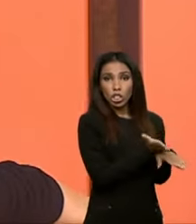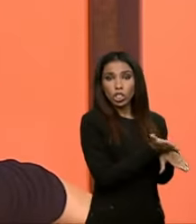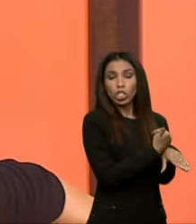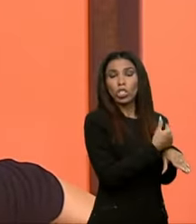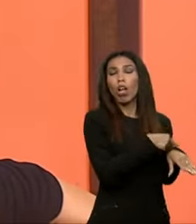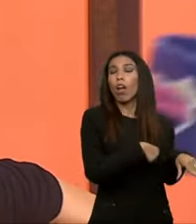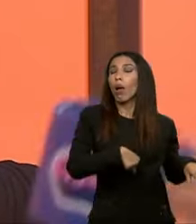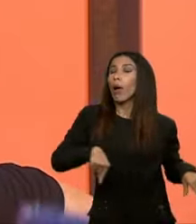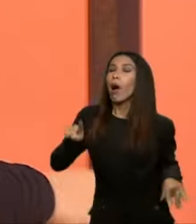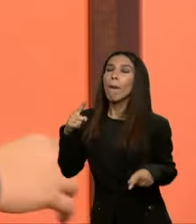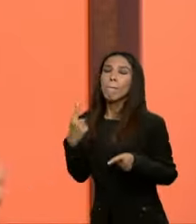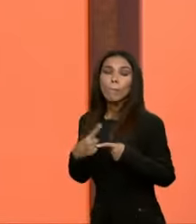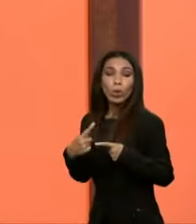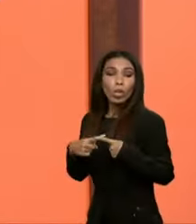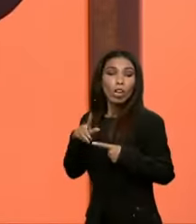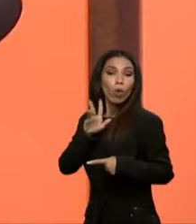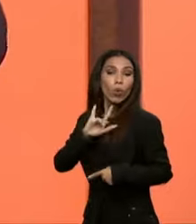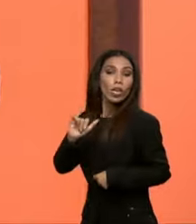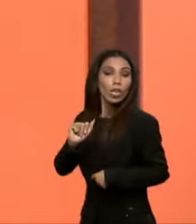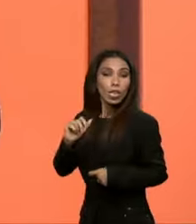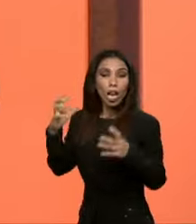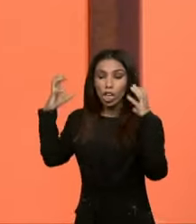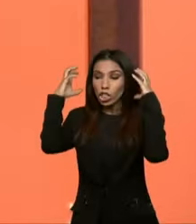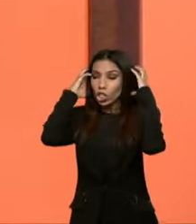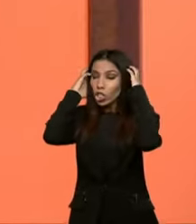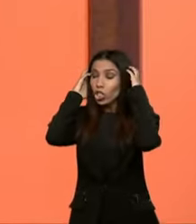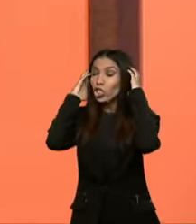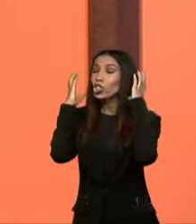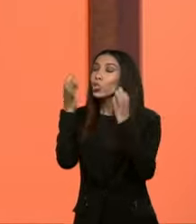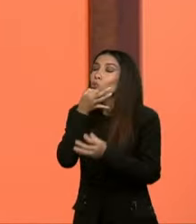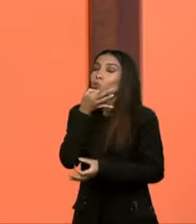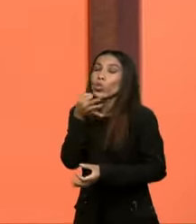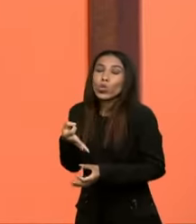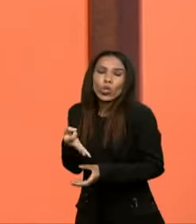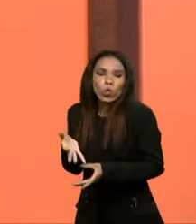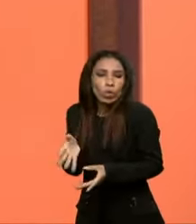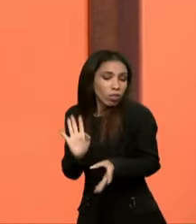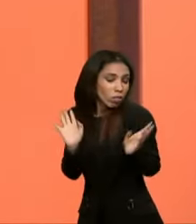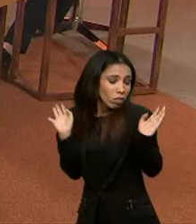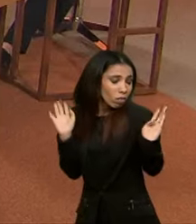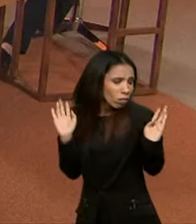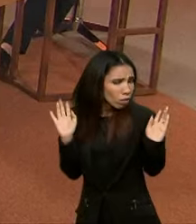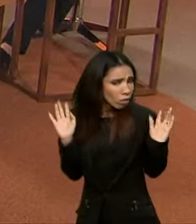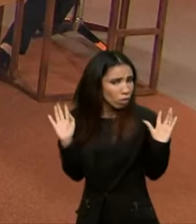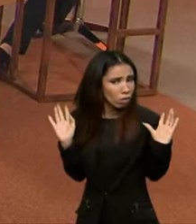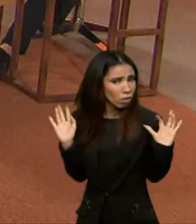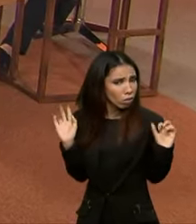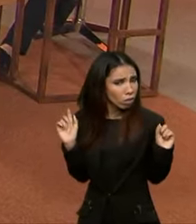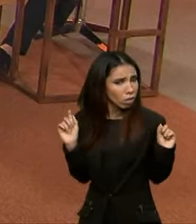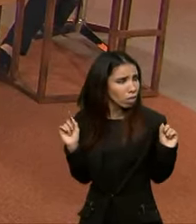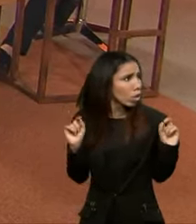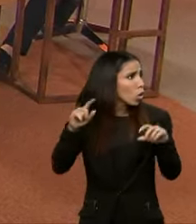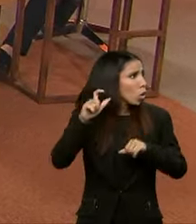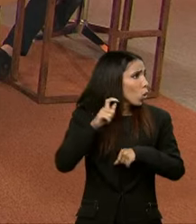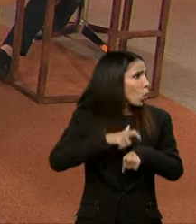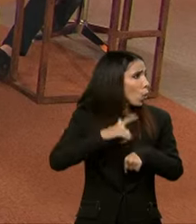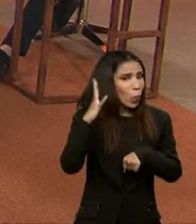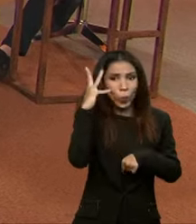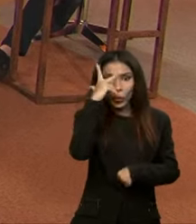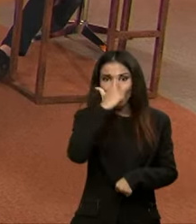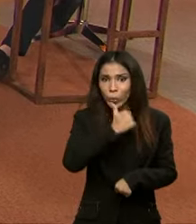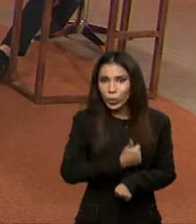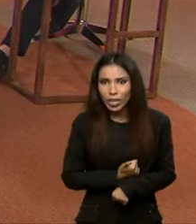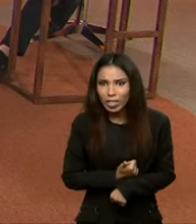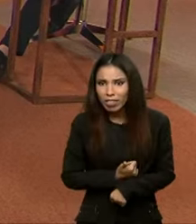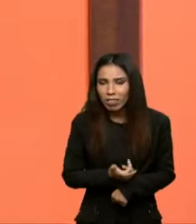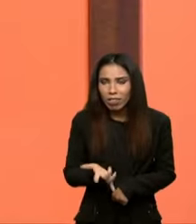estúdio. Não, e foi assim, foi a hora que eu olhei assim, falei assim, caraca, que momento lindo. E nunca mais